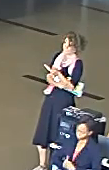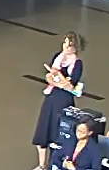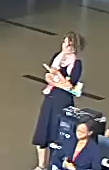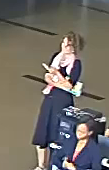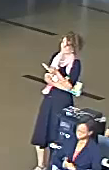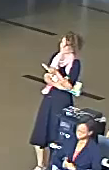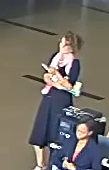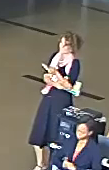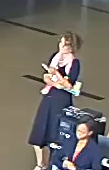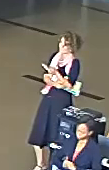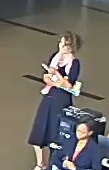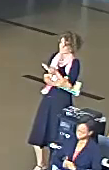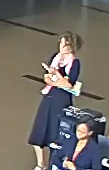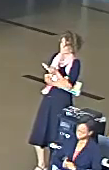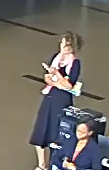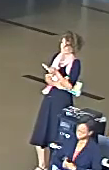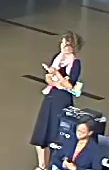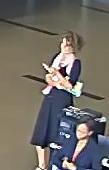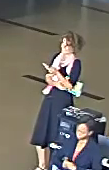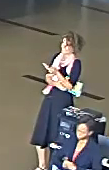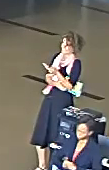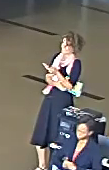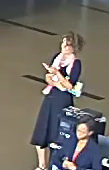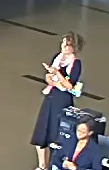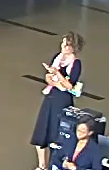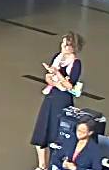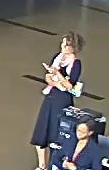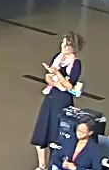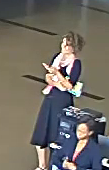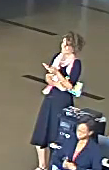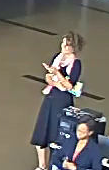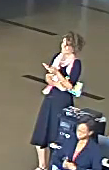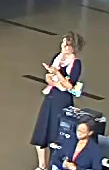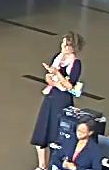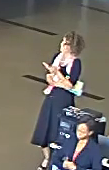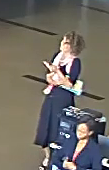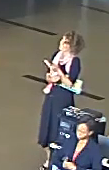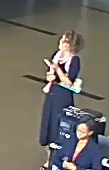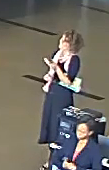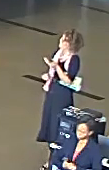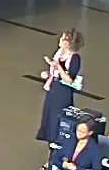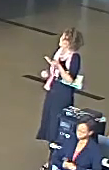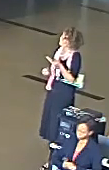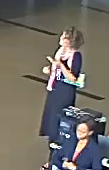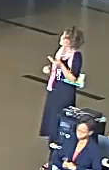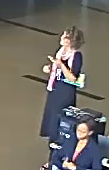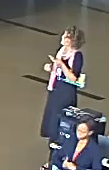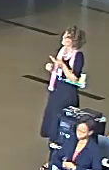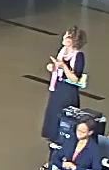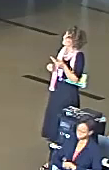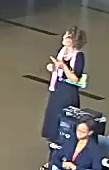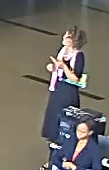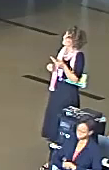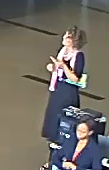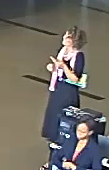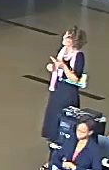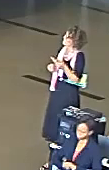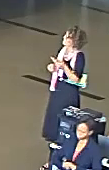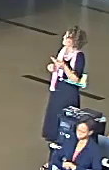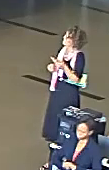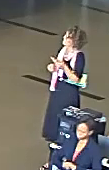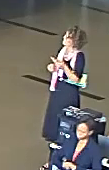38 anos não é possível eles não terem conseguido colocar o elevador de um ônibus de rua de um